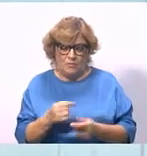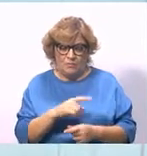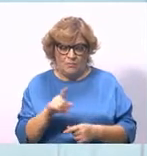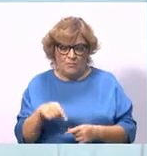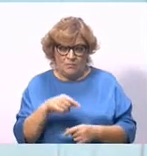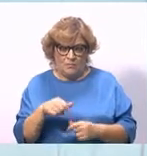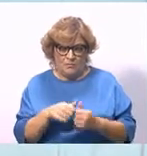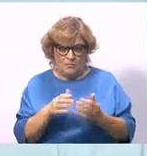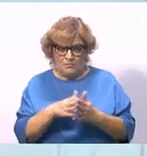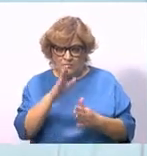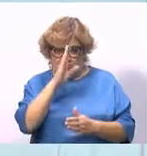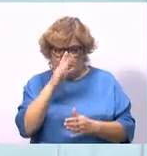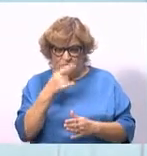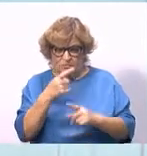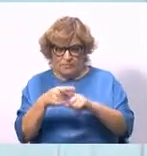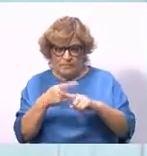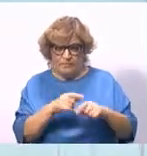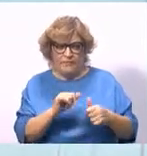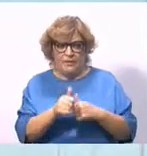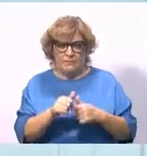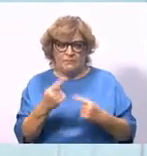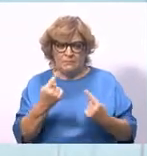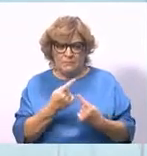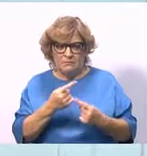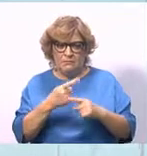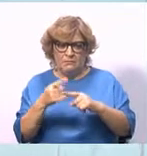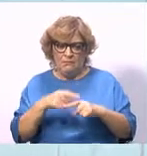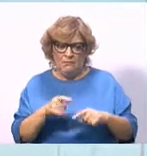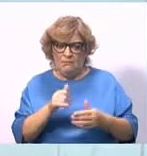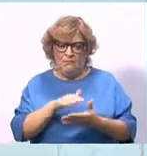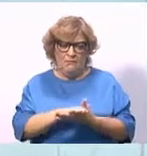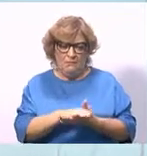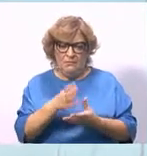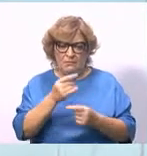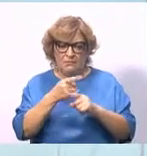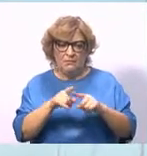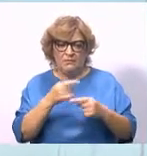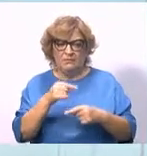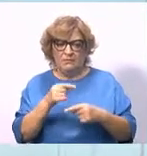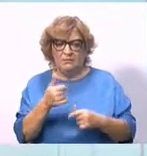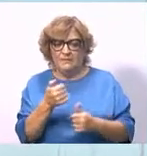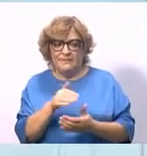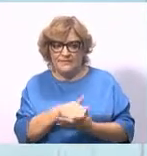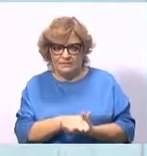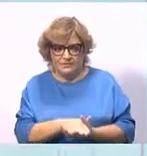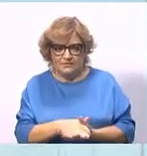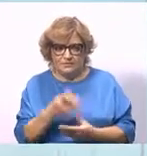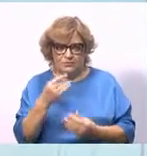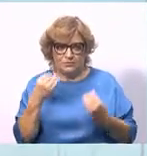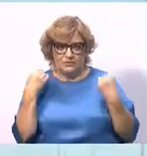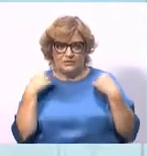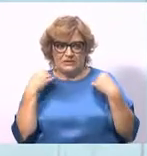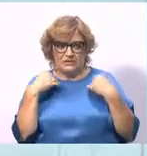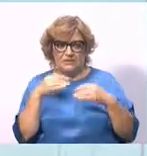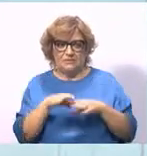nós todos sabemos, há diferentes desportos e exigem diferente tipo de calçados. É muito diferente um sapato de um atleta ou de